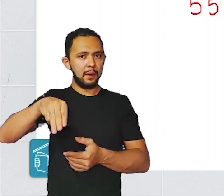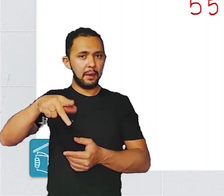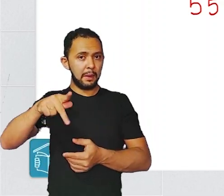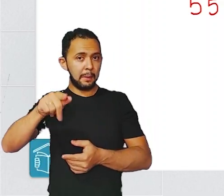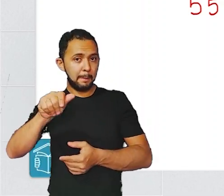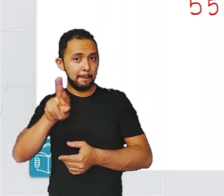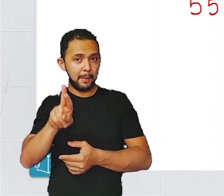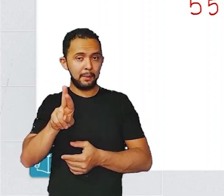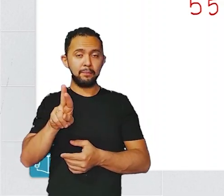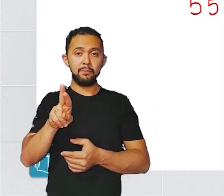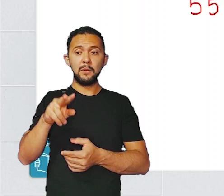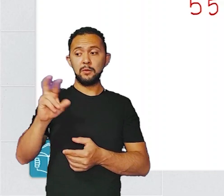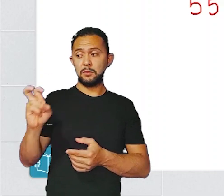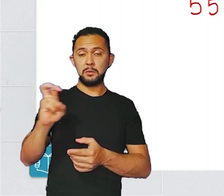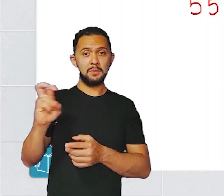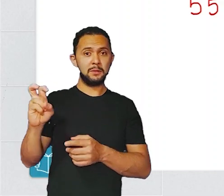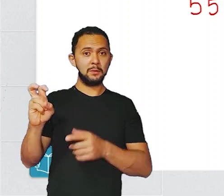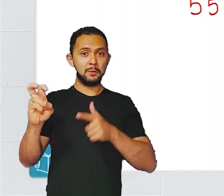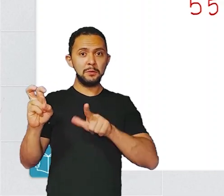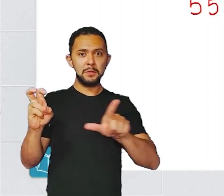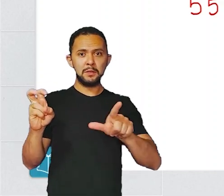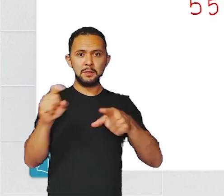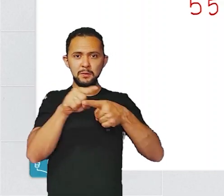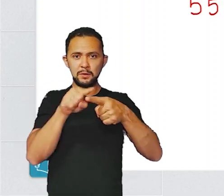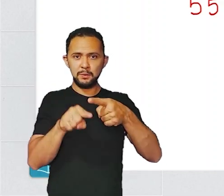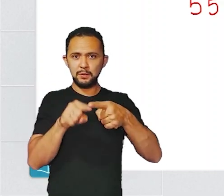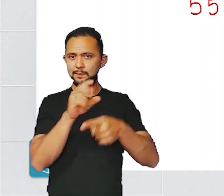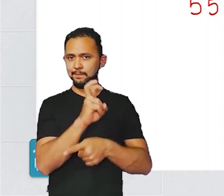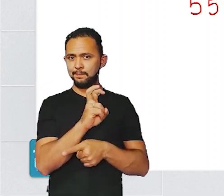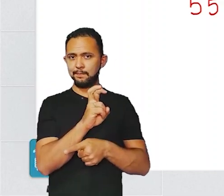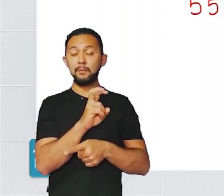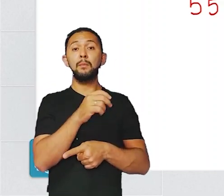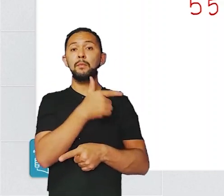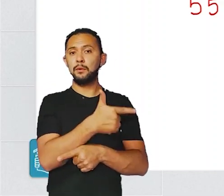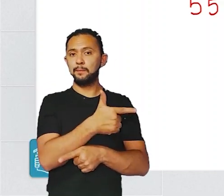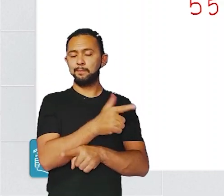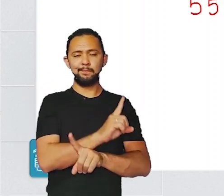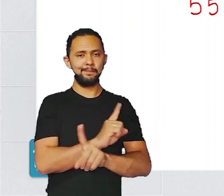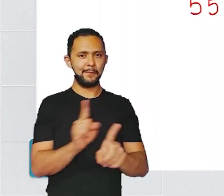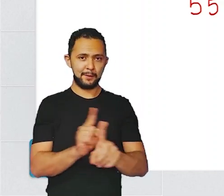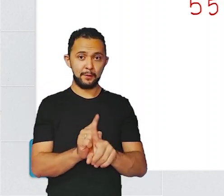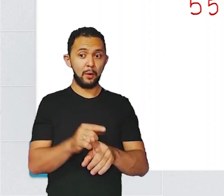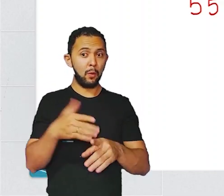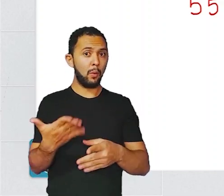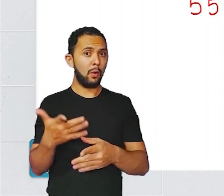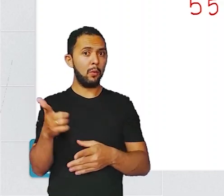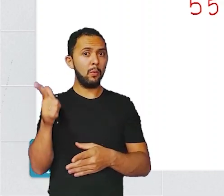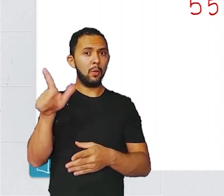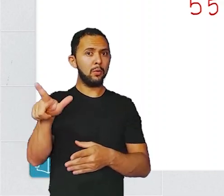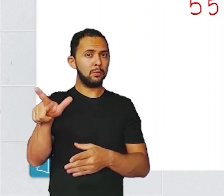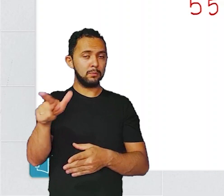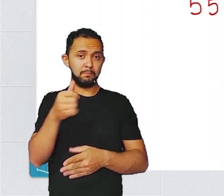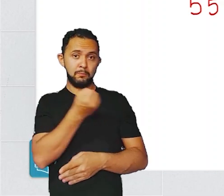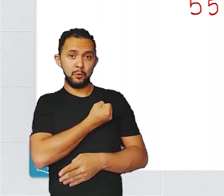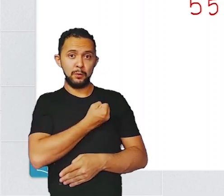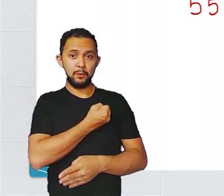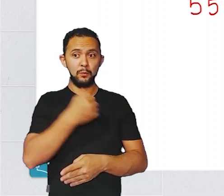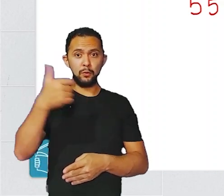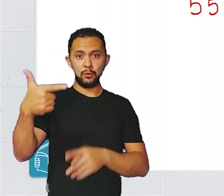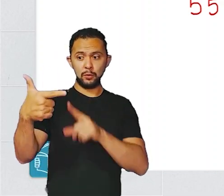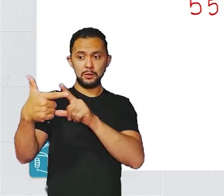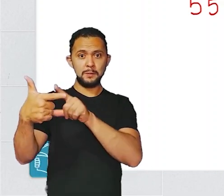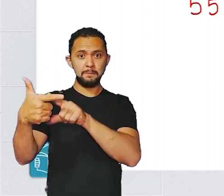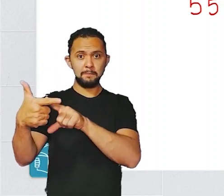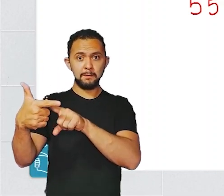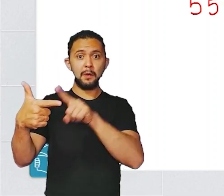Então, 55 não dá para dividir por 2. Qual o próximo número que você vai testar se dá para dividir? É o 3. Mas antes de fazer